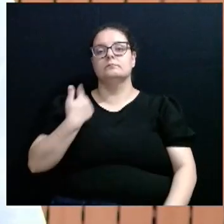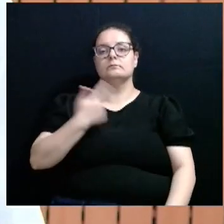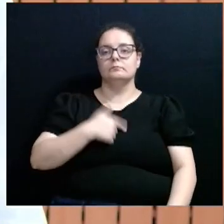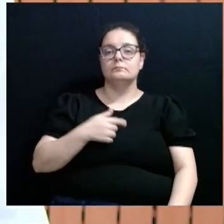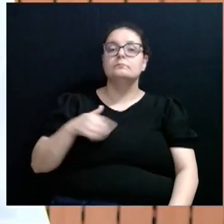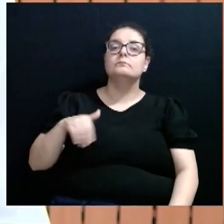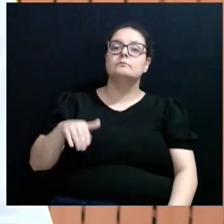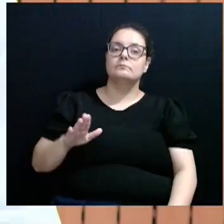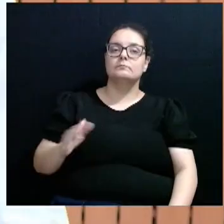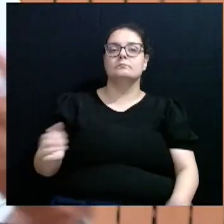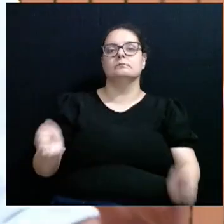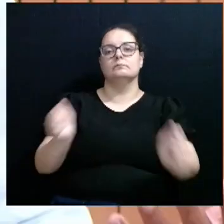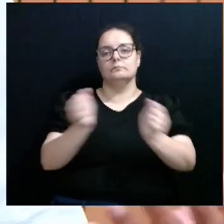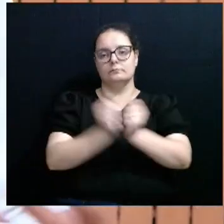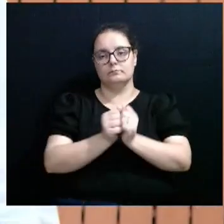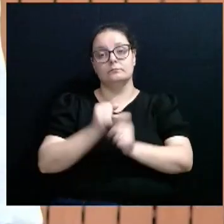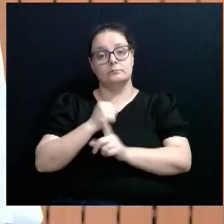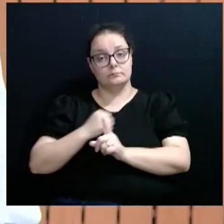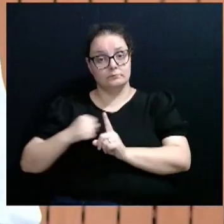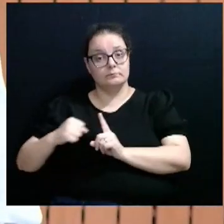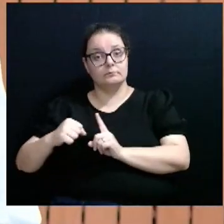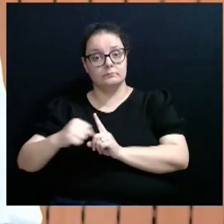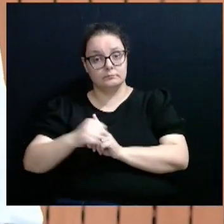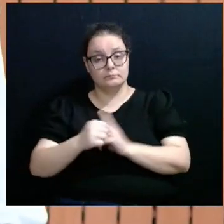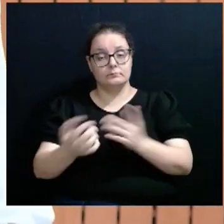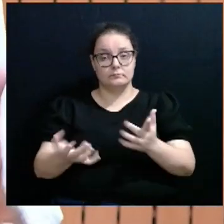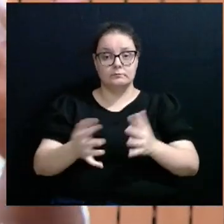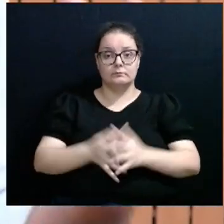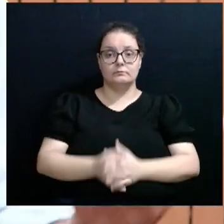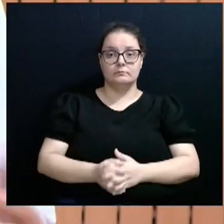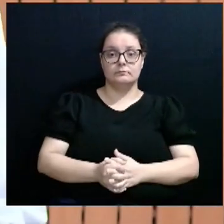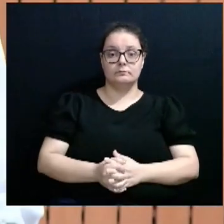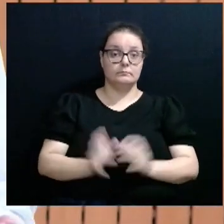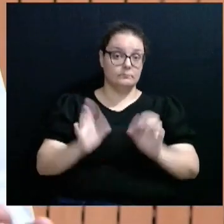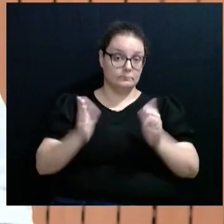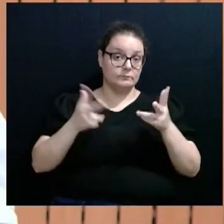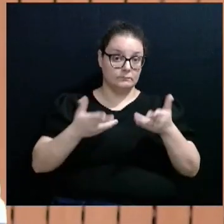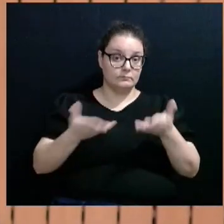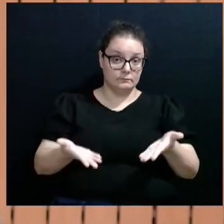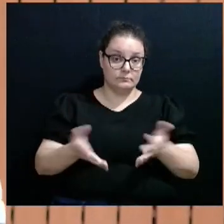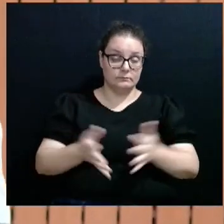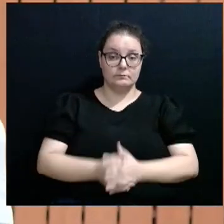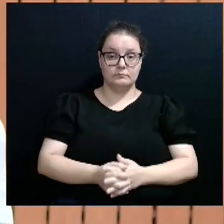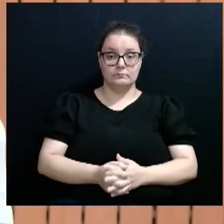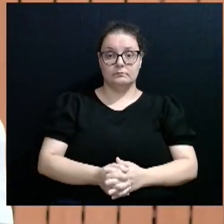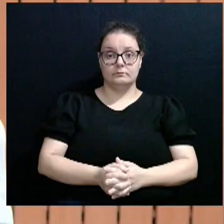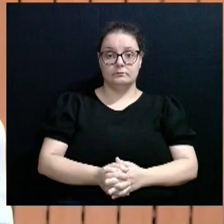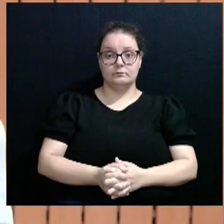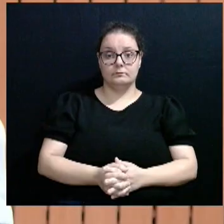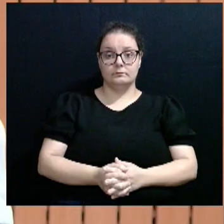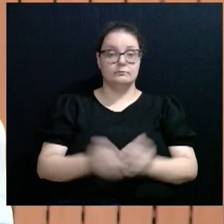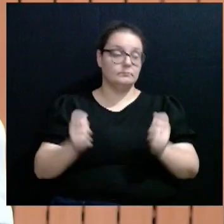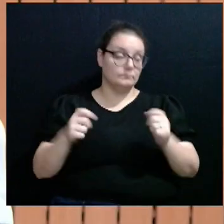da sociedade. E eventos como esse possibilitam isso.